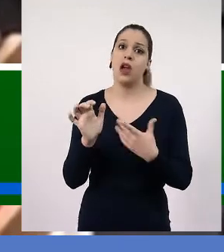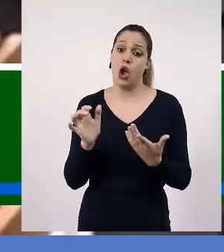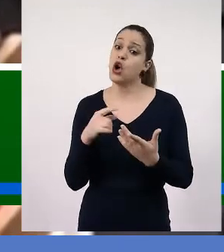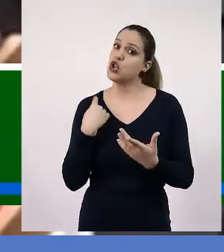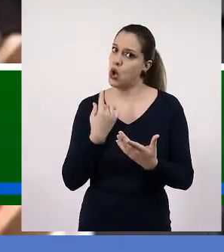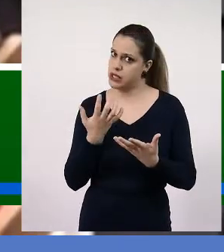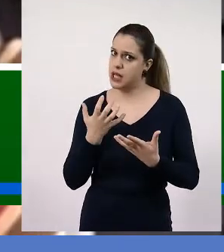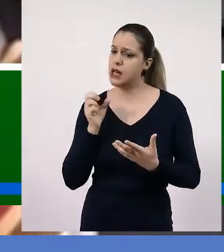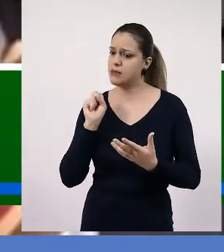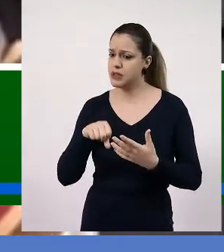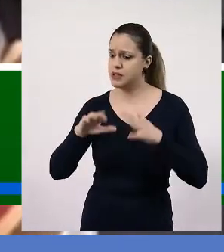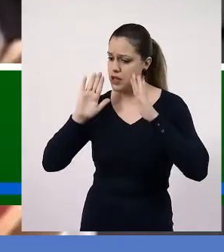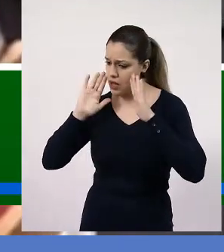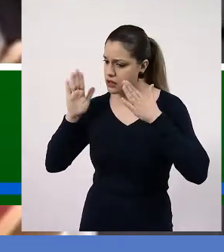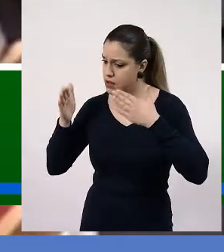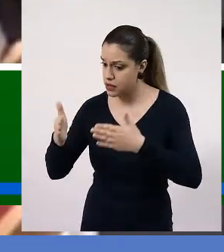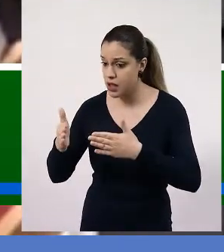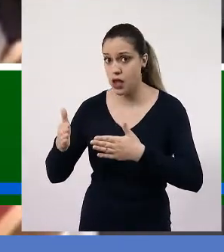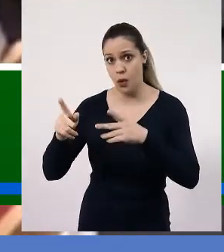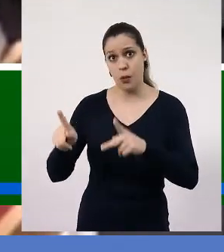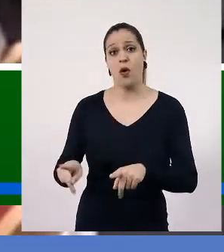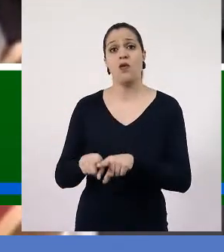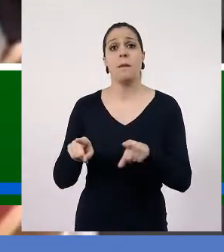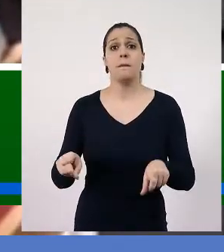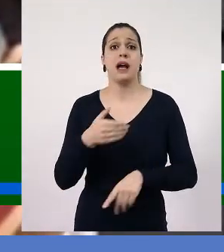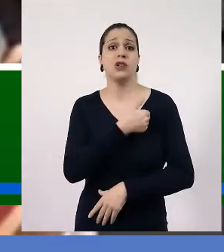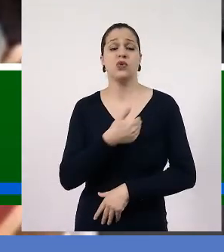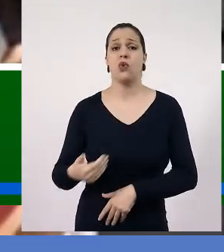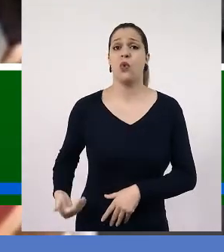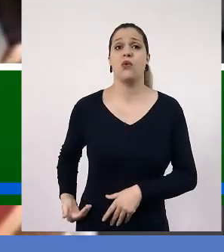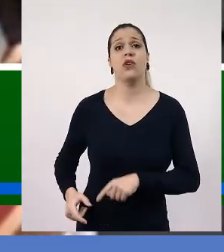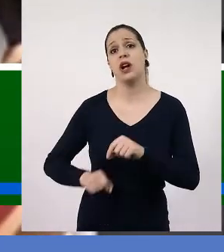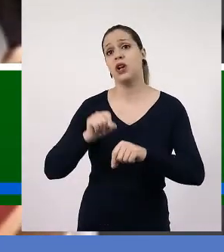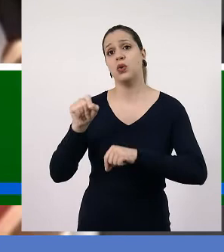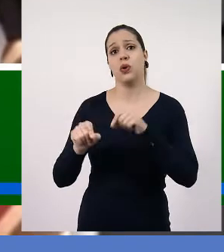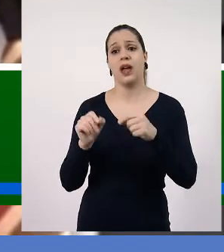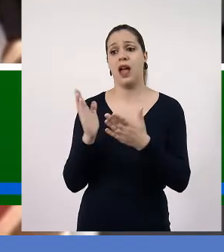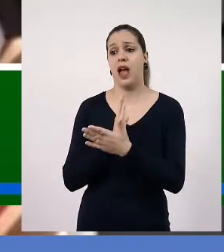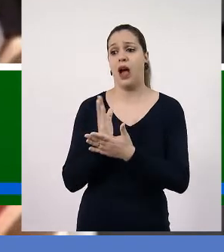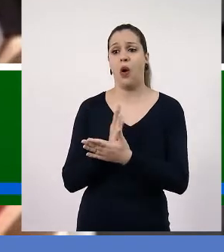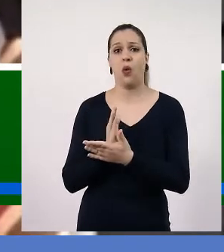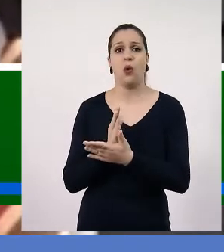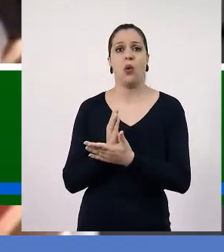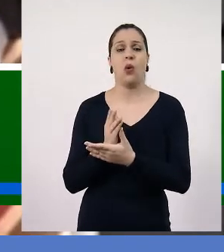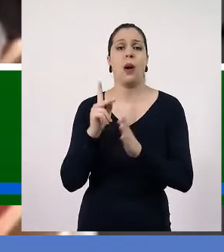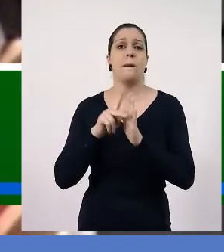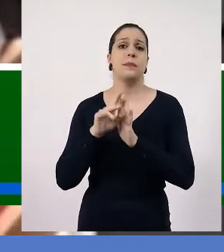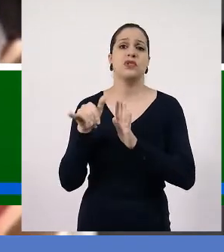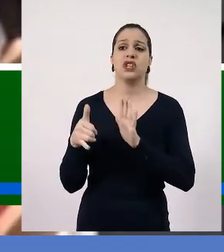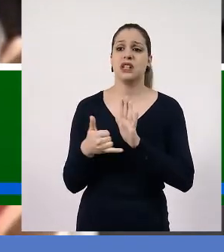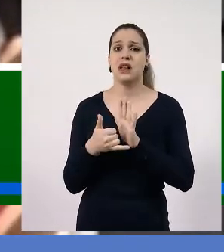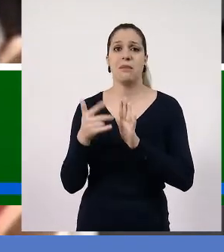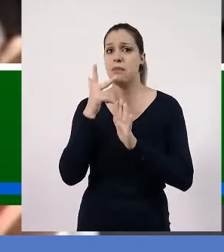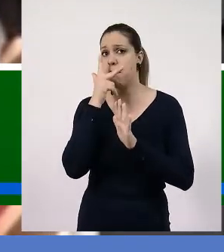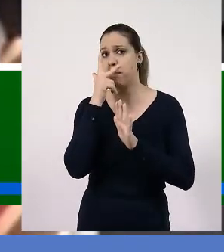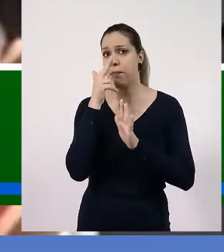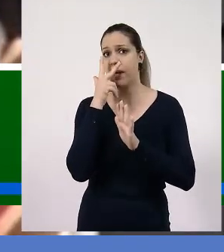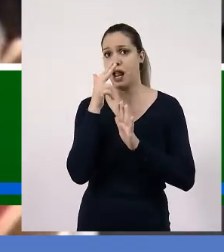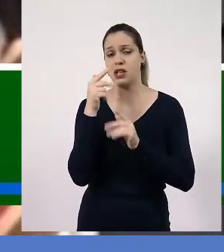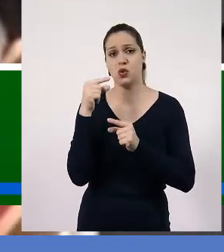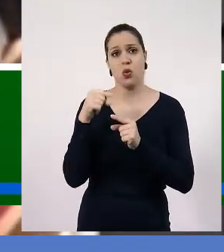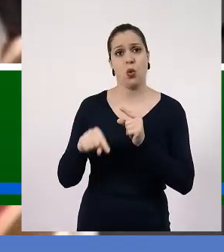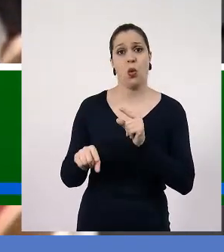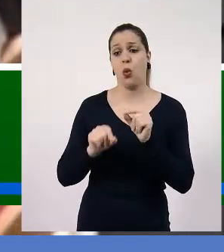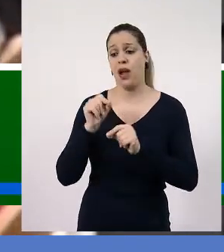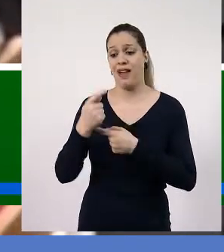dar desconto disso, daquilo, deixar de pagar isso, aquilo, mas para o governo, pelas legislações, acaba, às vezes, ocorrendo de renúncia